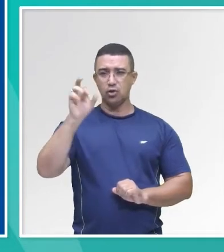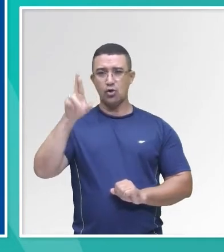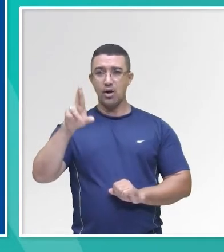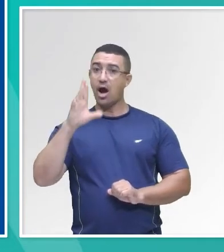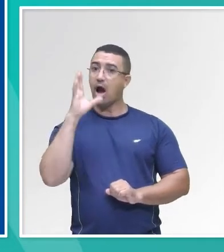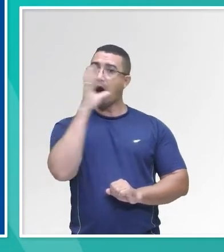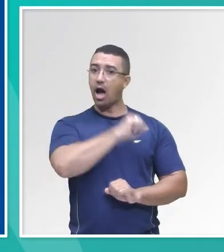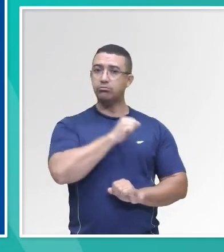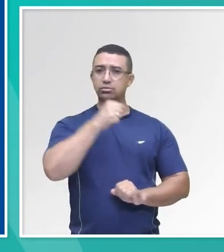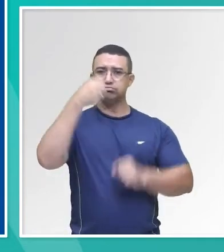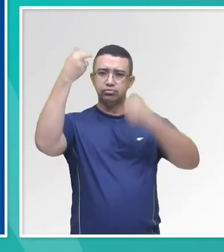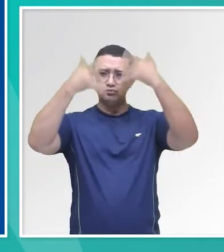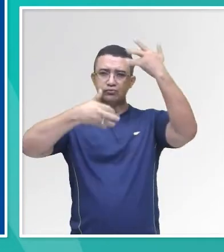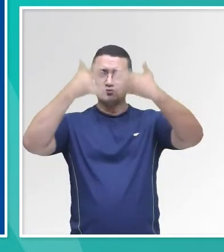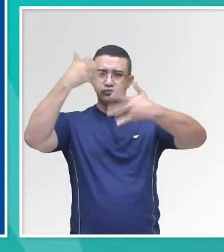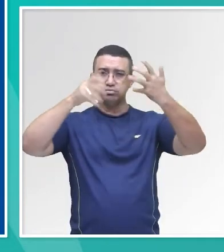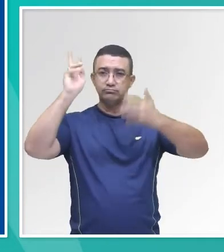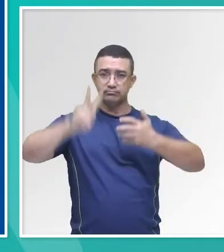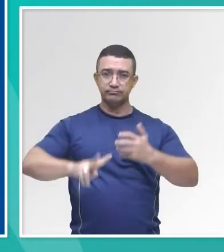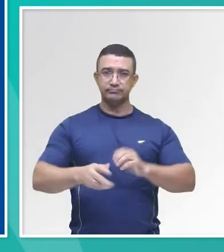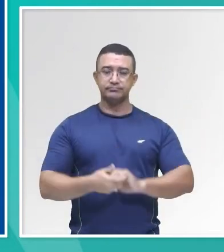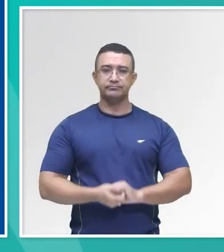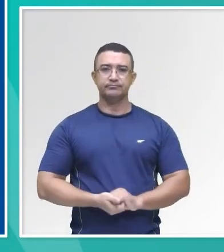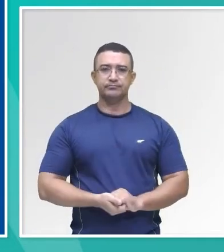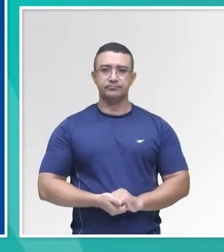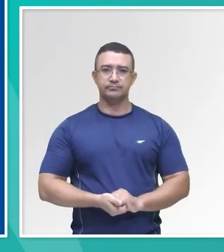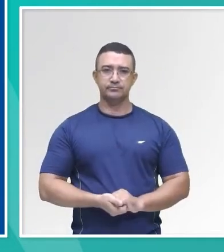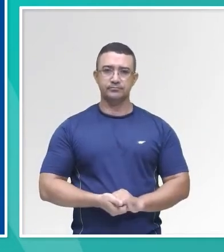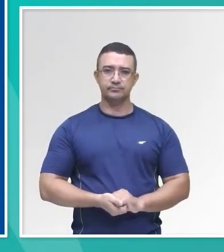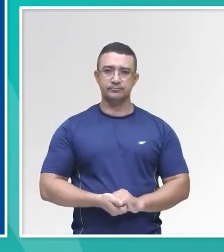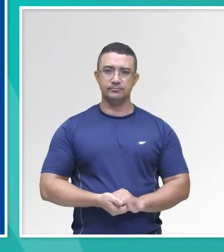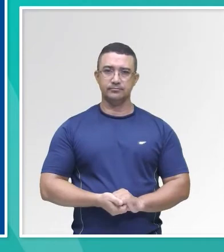Muito bem. Características da novela.